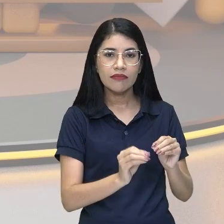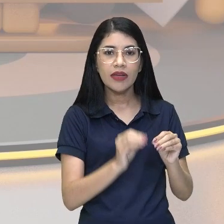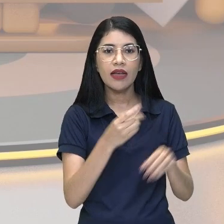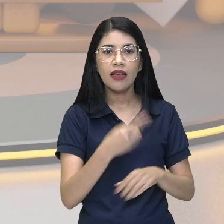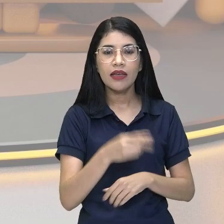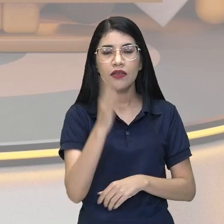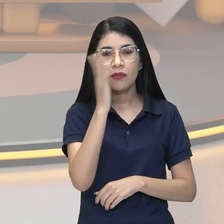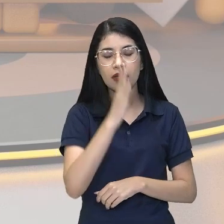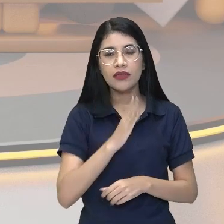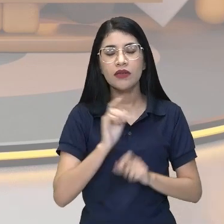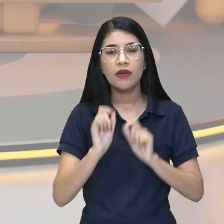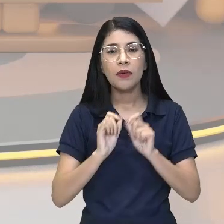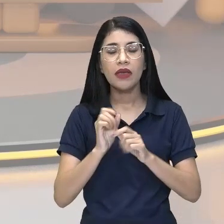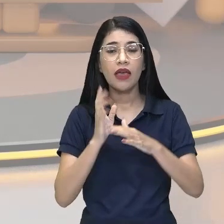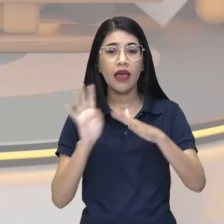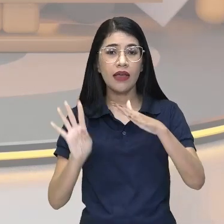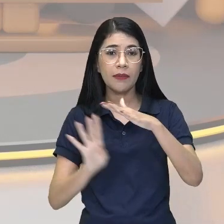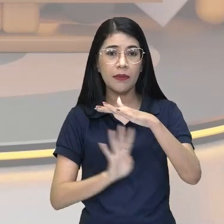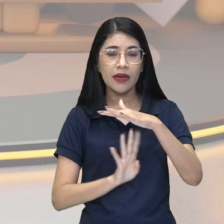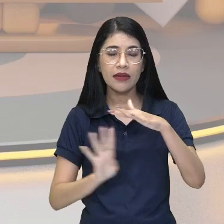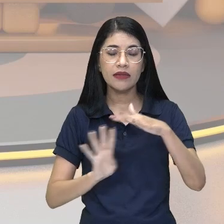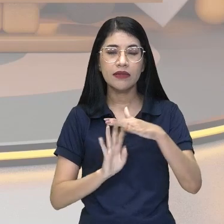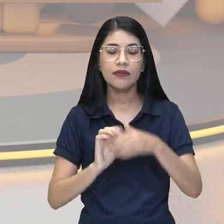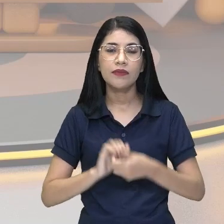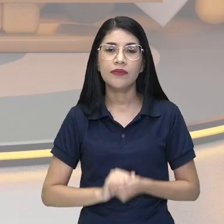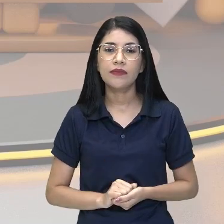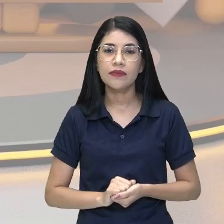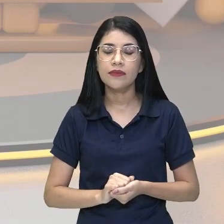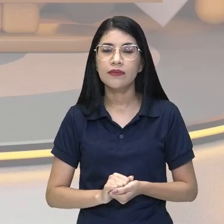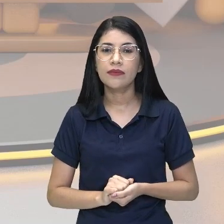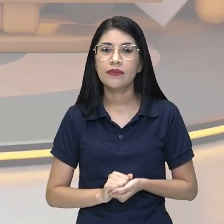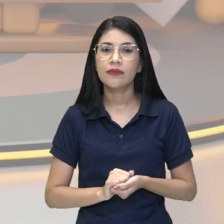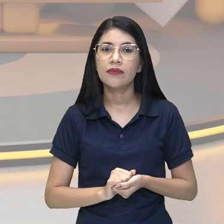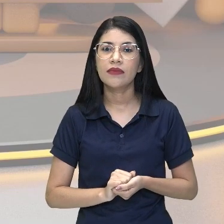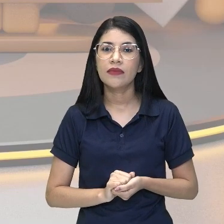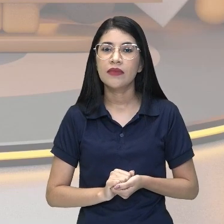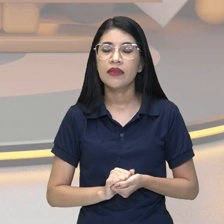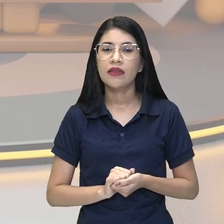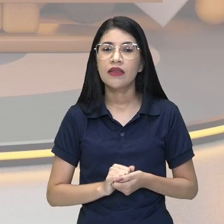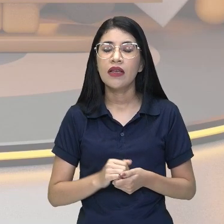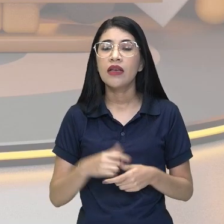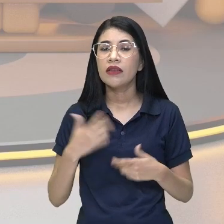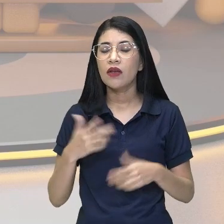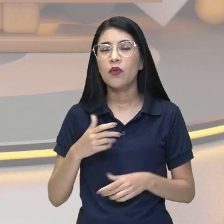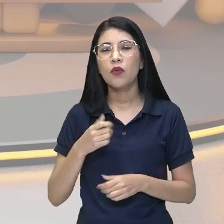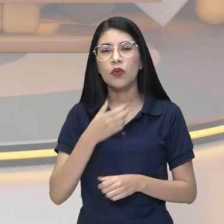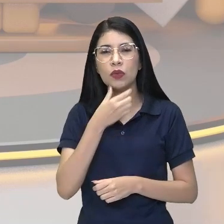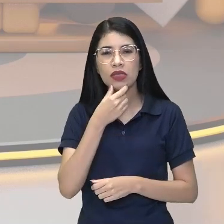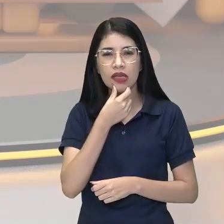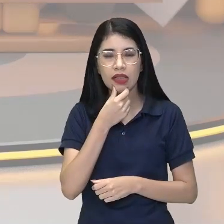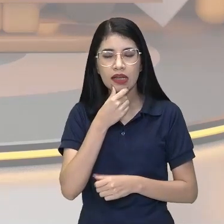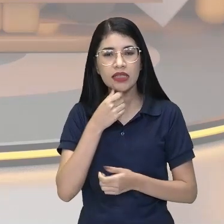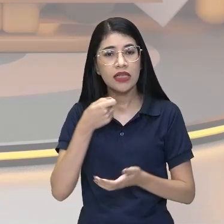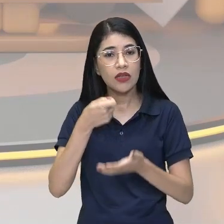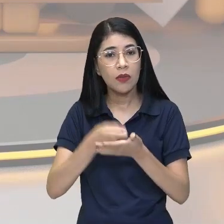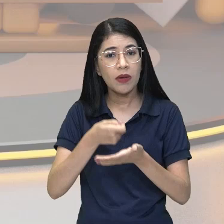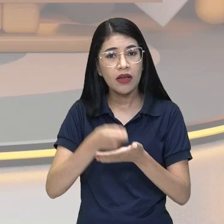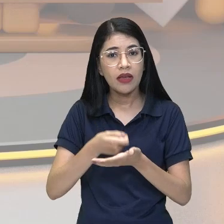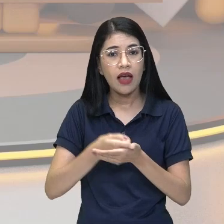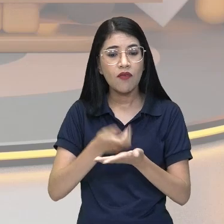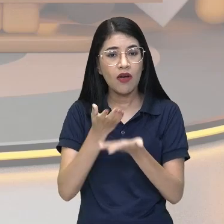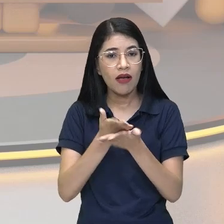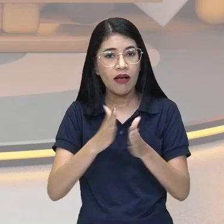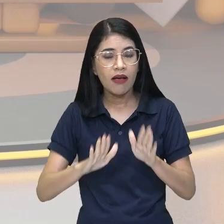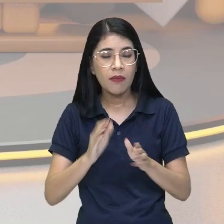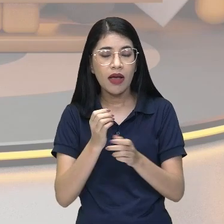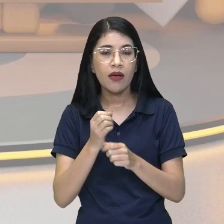que é a imigração estrangeira. A pressão dos ingleses pelo fim da escravidão e as